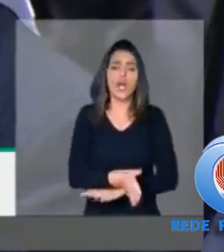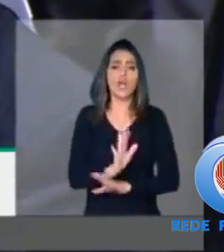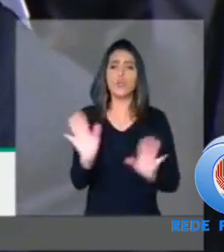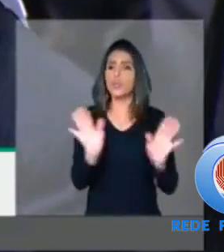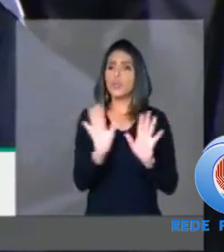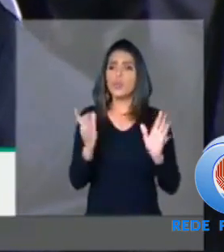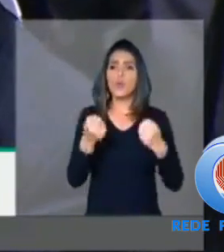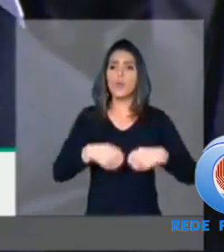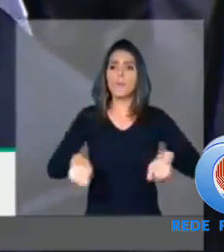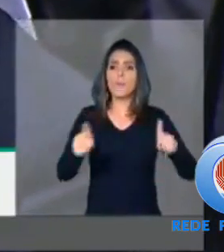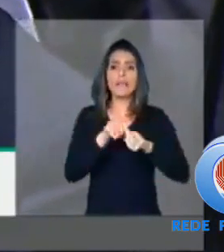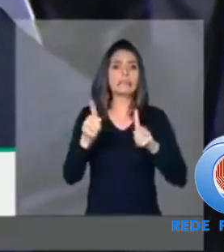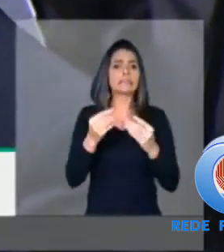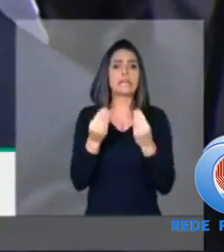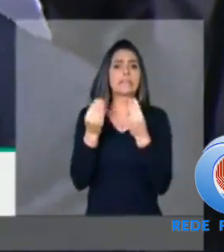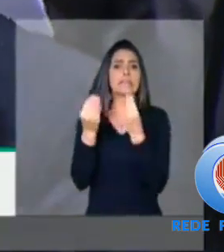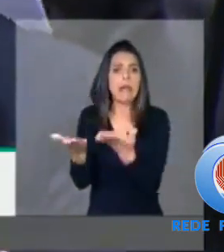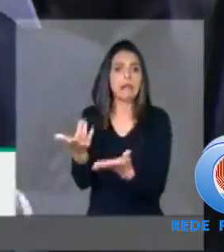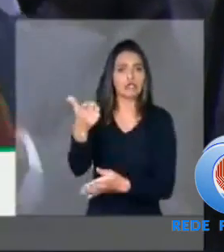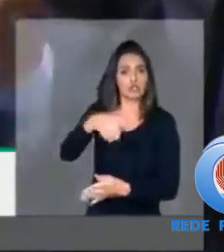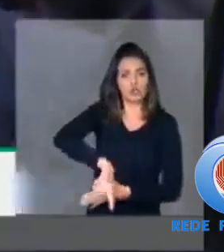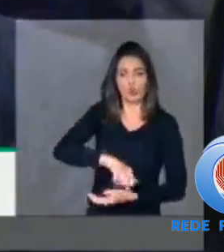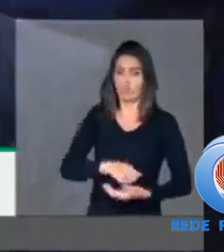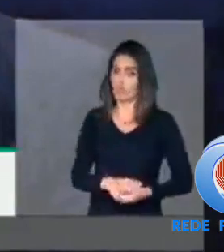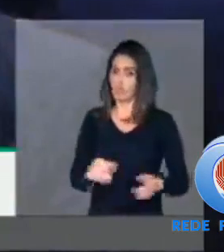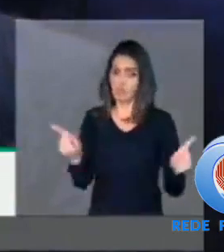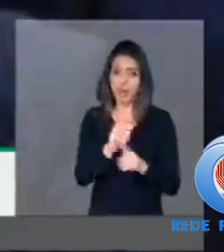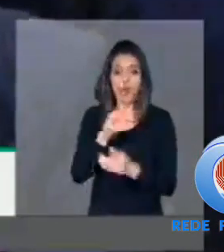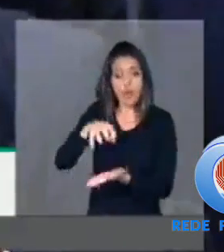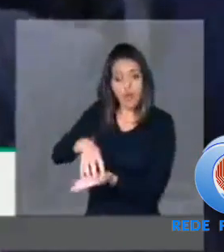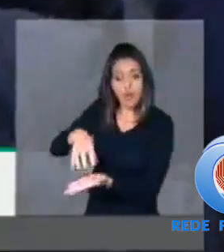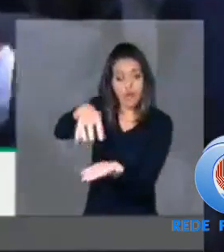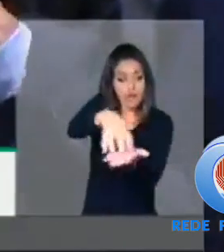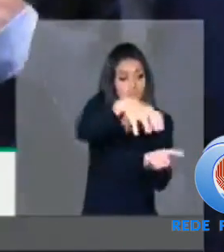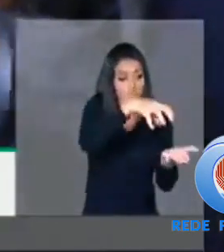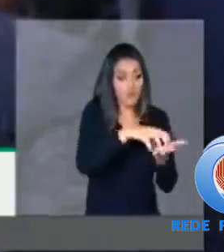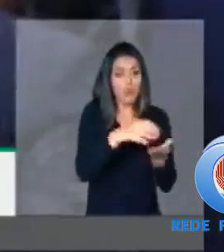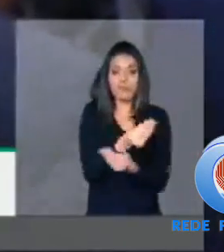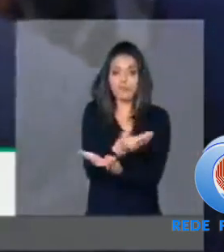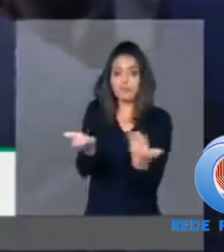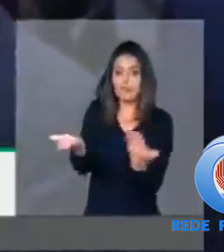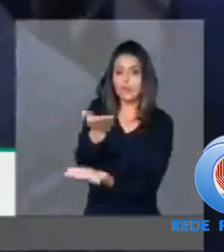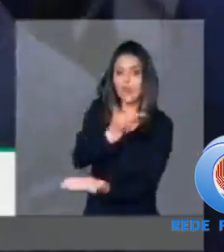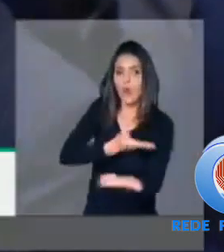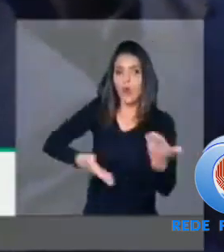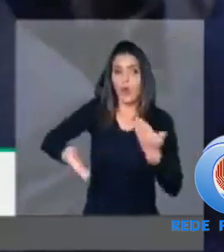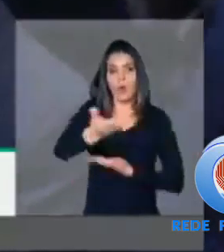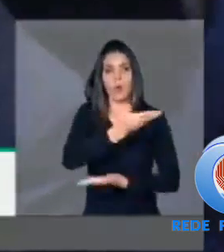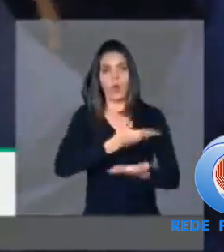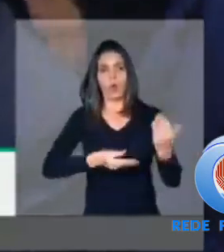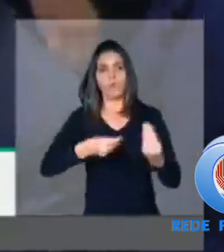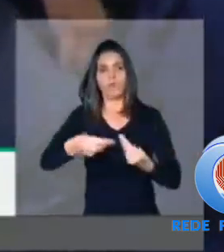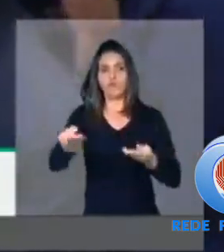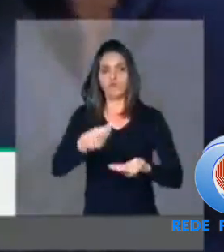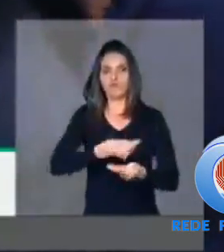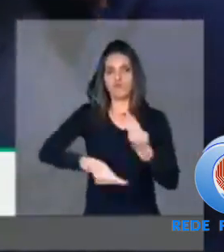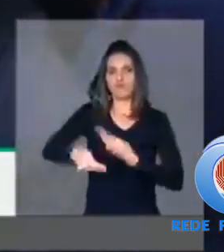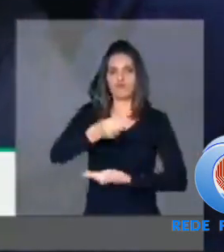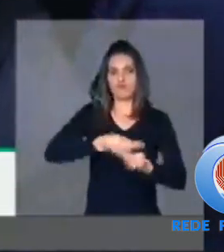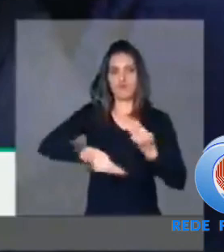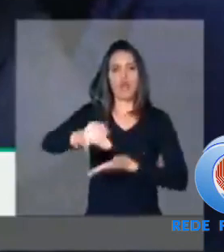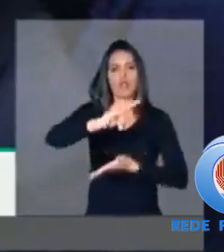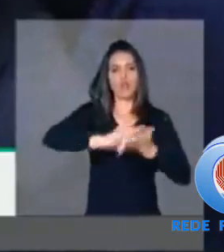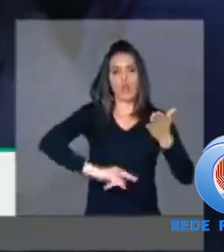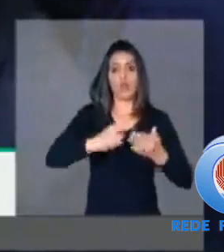órgão público tem que ser compartilhado entre eles para desonerar a empresa da entrega dupla da documentação. Por isso nós queremos